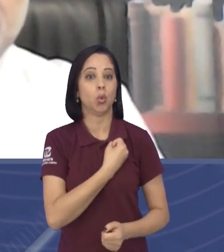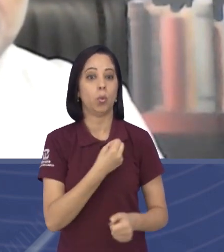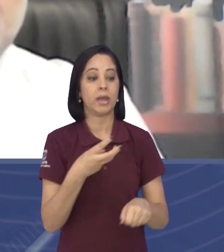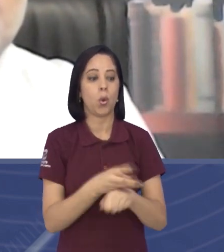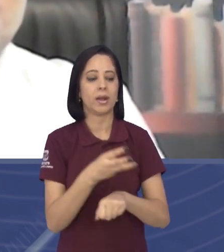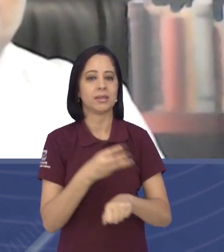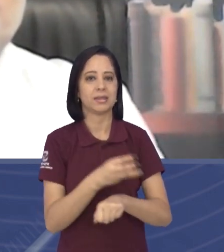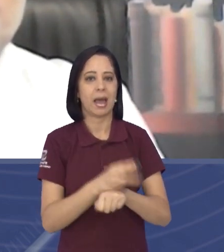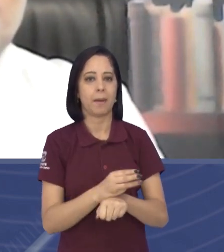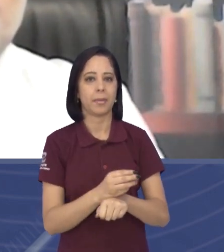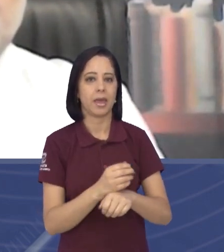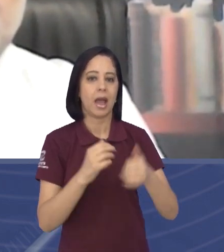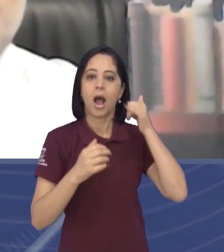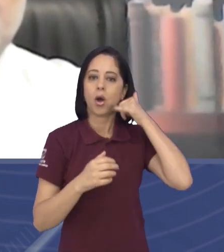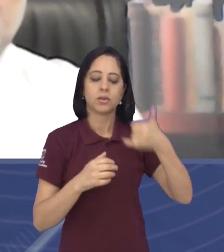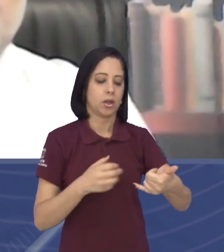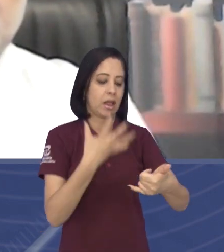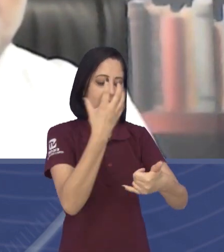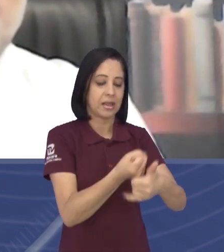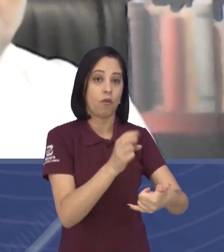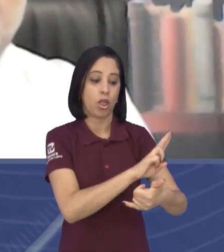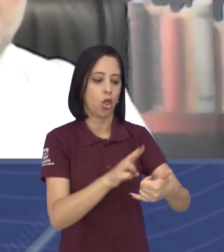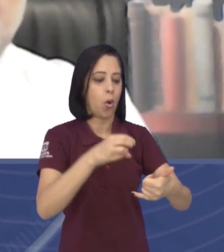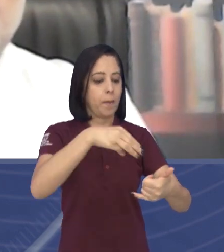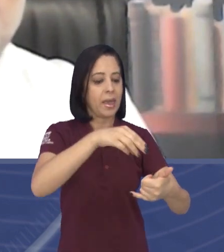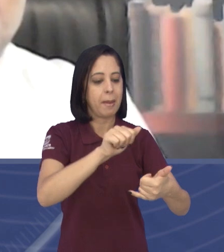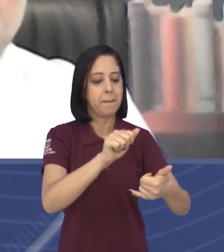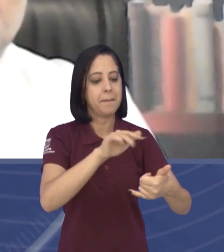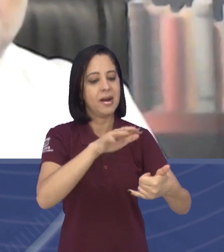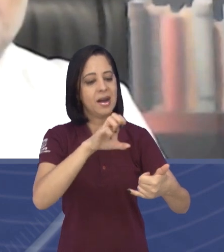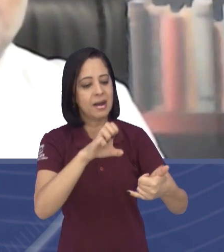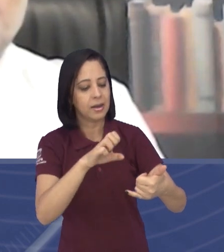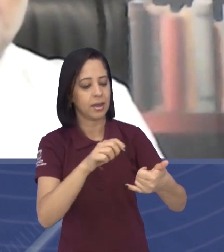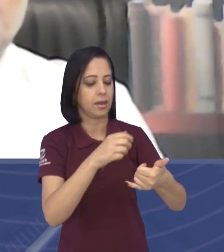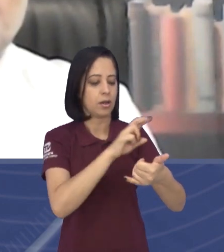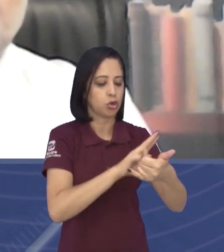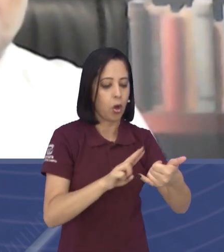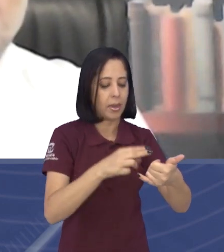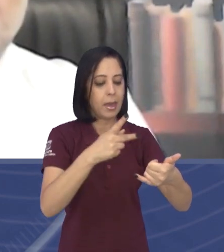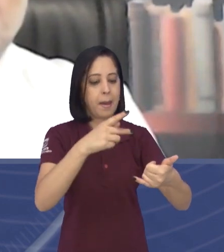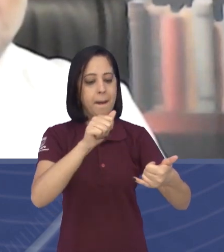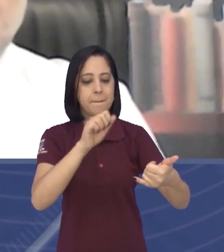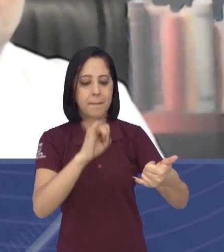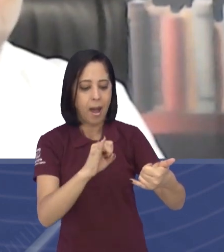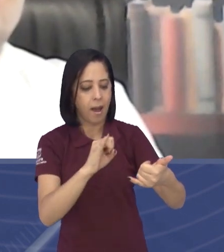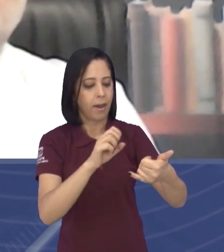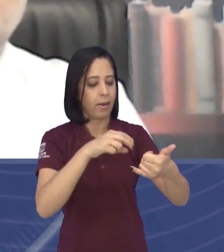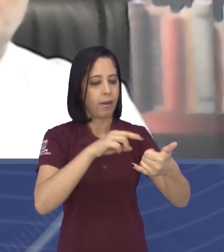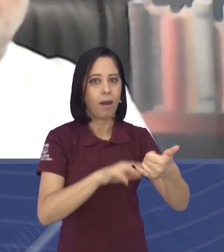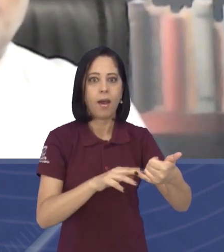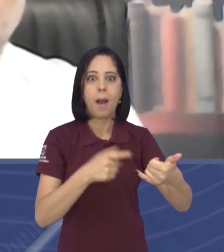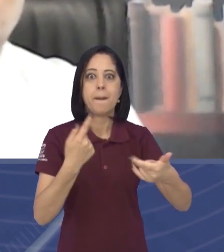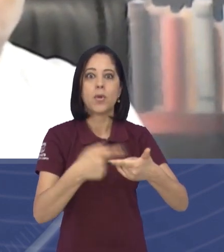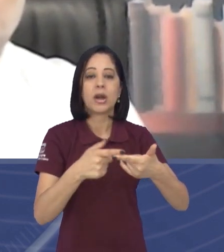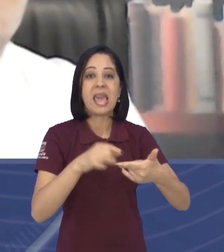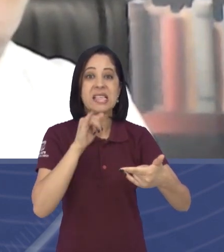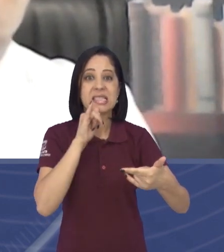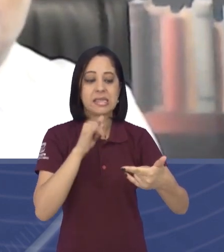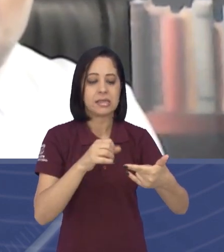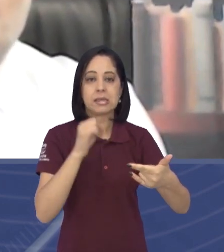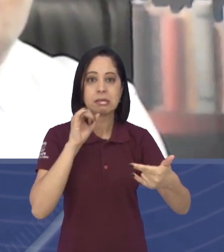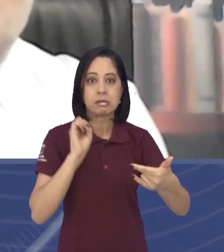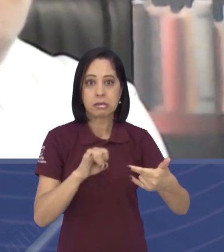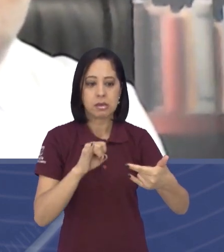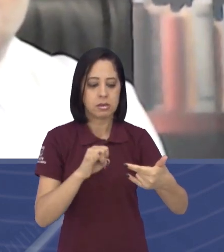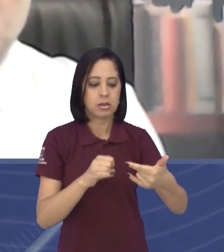evitar também, né, Eduardo, porque aí facilita também para os criminosos nesse sentido, né, para acharem o alvo.